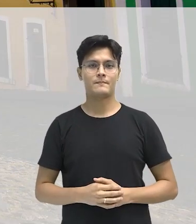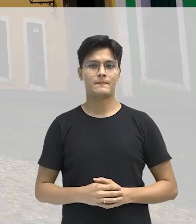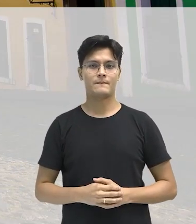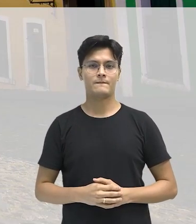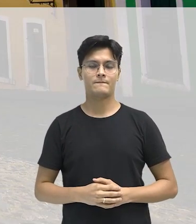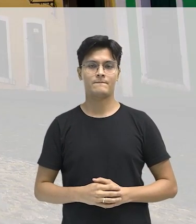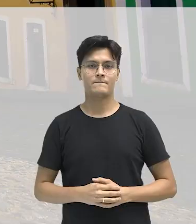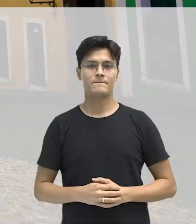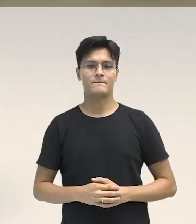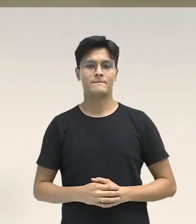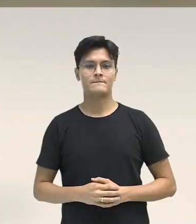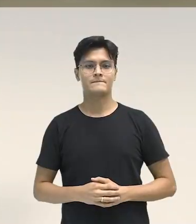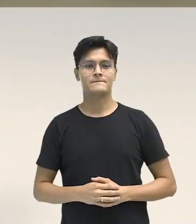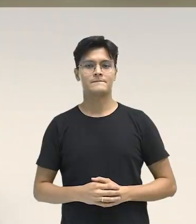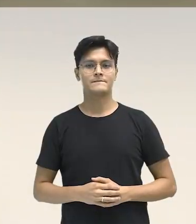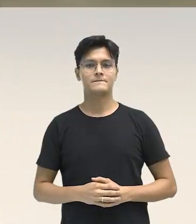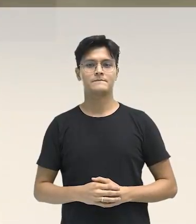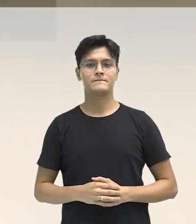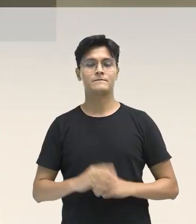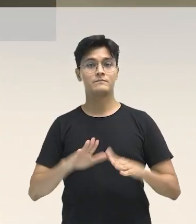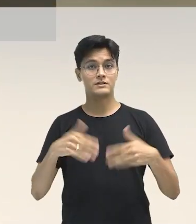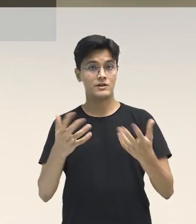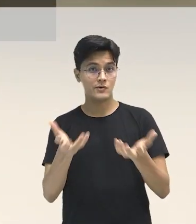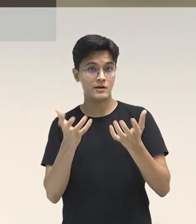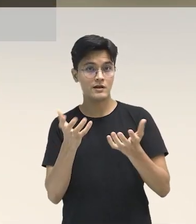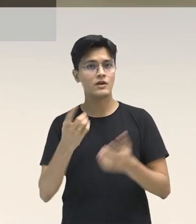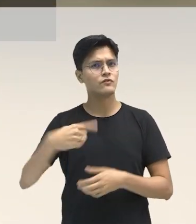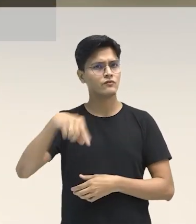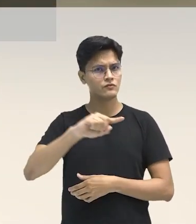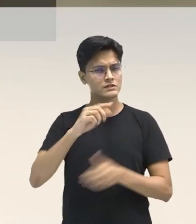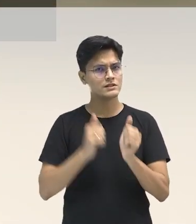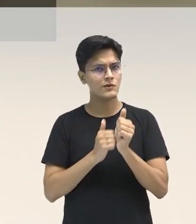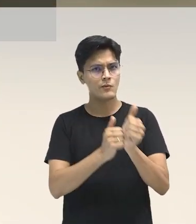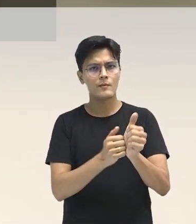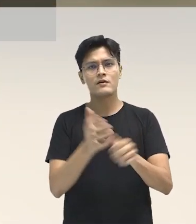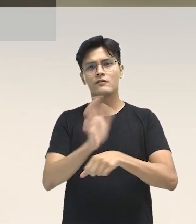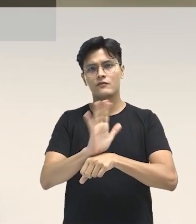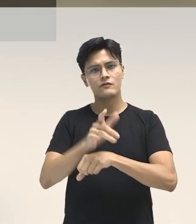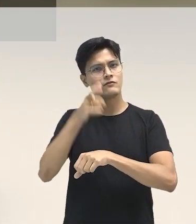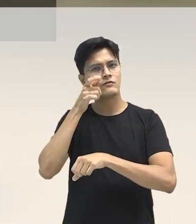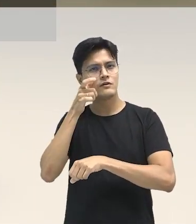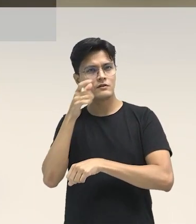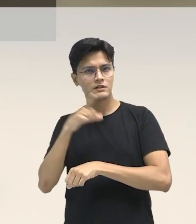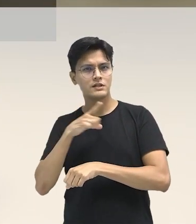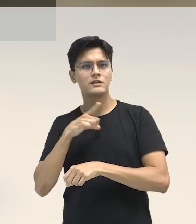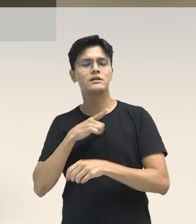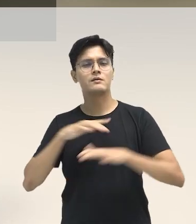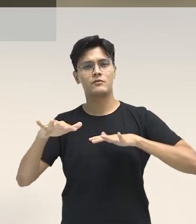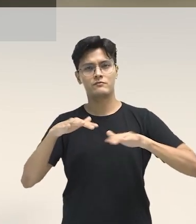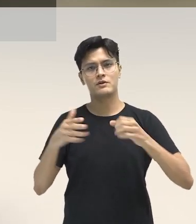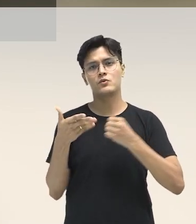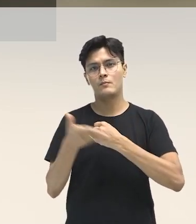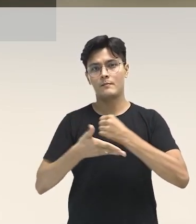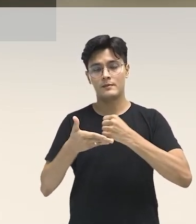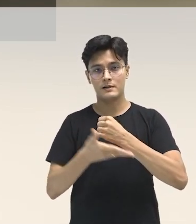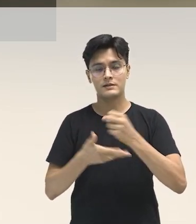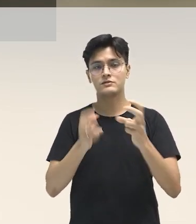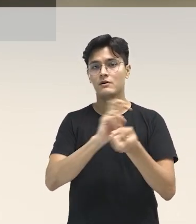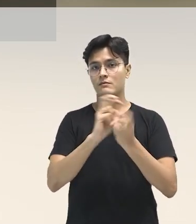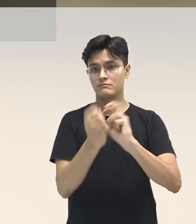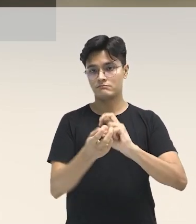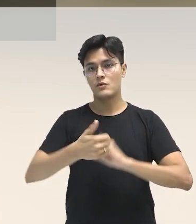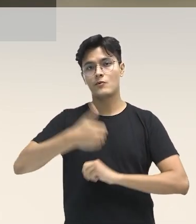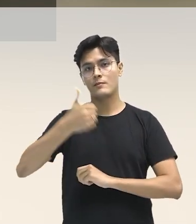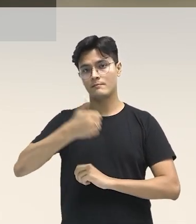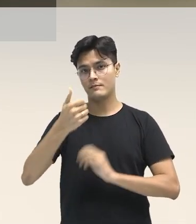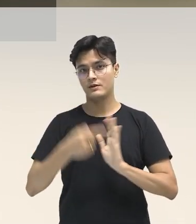capoeira. Vamos lá? Então, eu quero que vocês acompanhem um vídeo com os movimentos básicos da capoeira. O